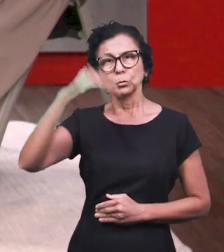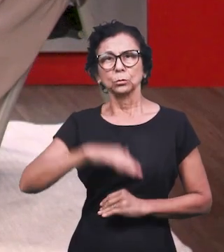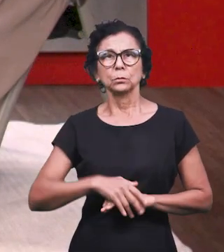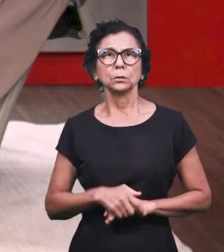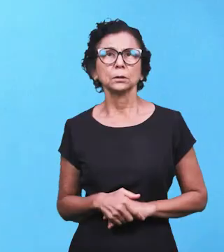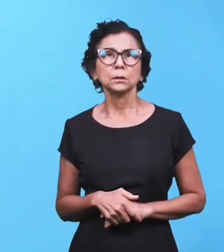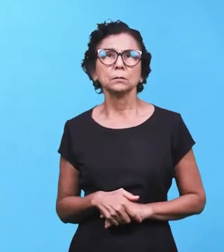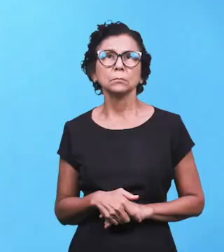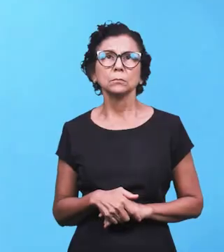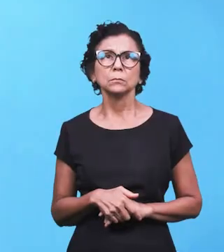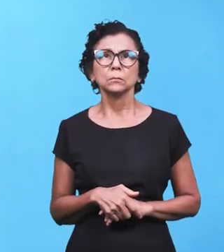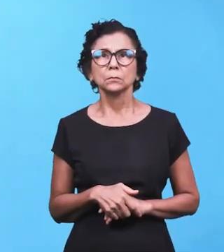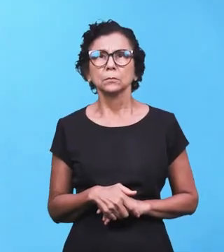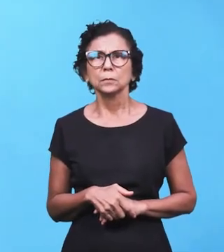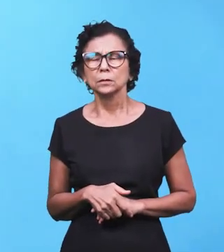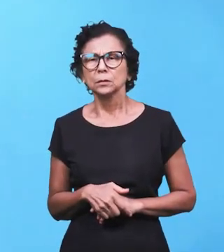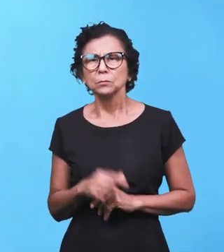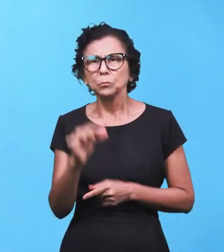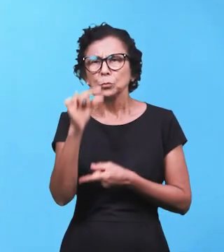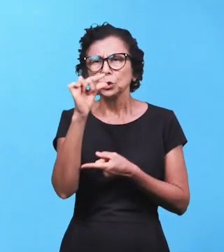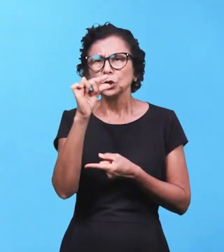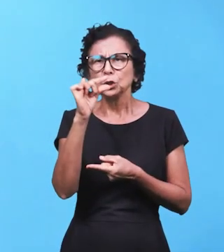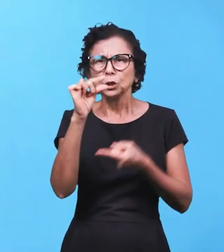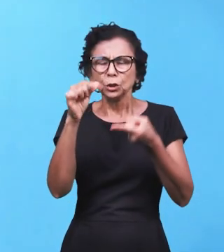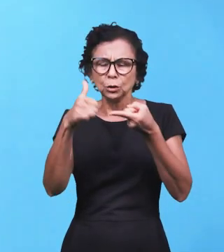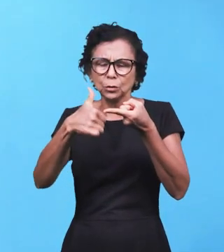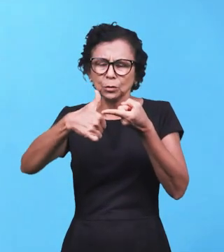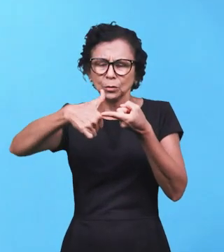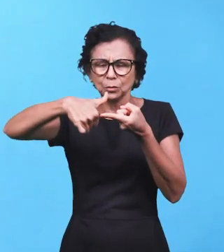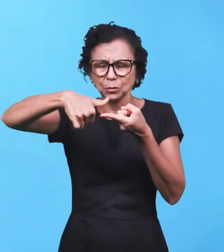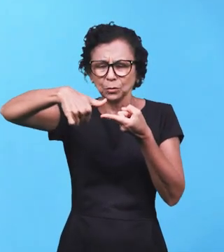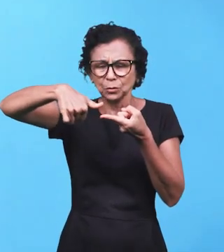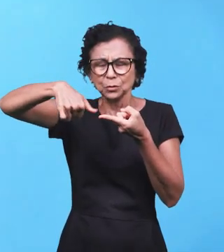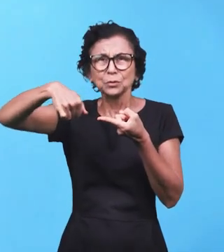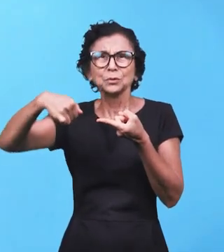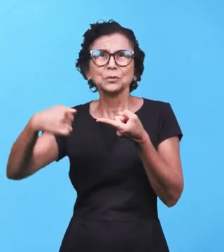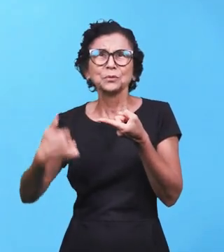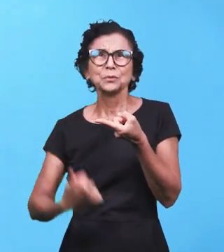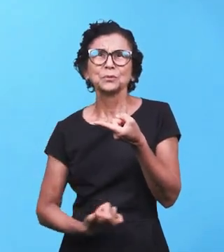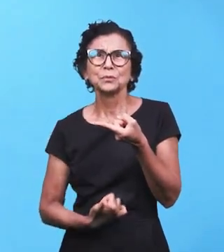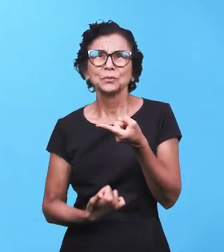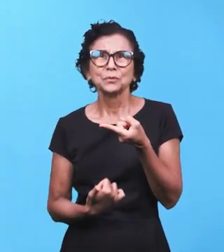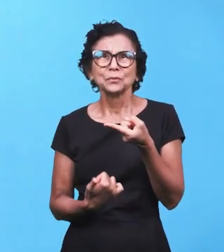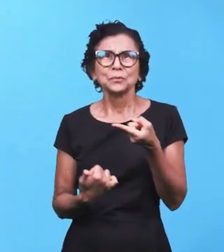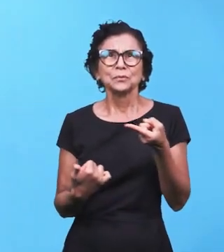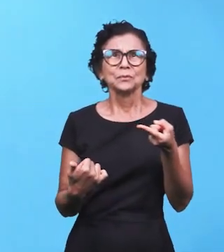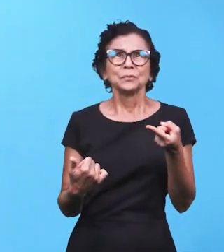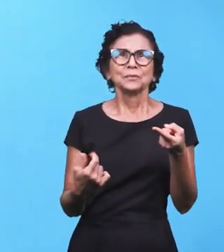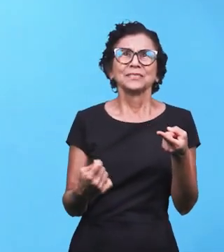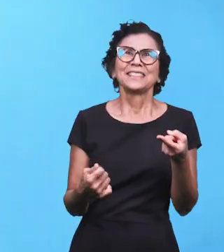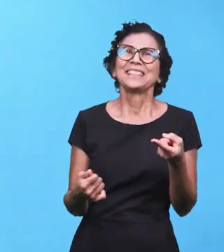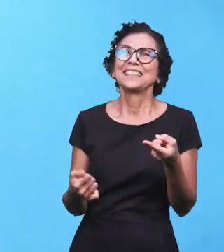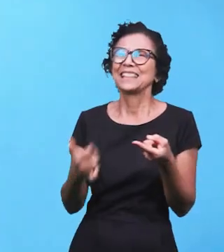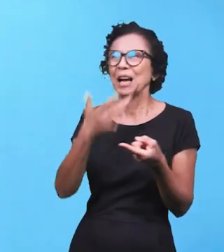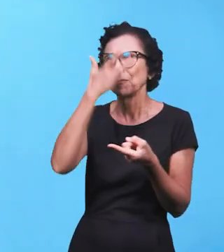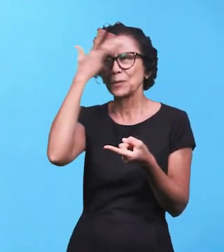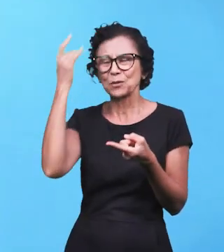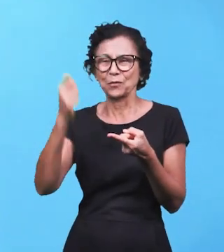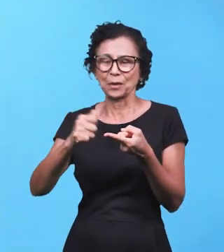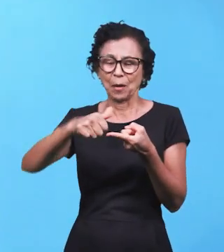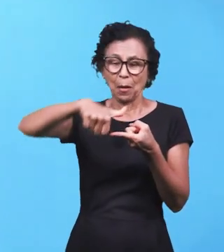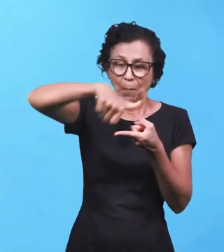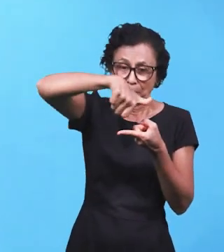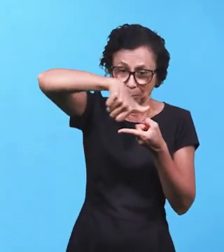uma quantidade equivalente a 1 grão de ervilha. Falar isso as pessoas até assustam, né? Gosta Sim, de, uma bolinha. enquanto não completa a cerda inteira, não